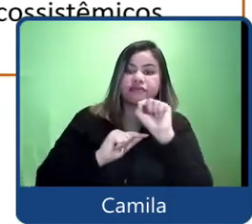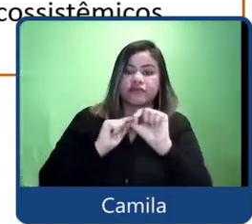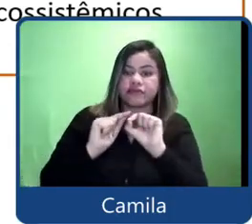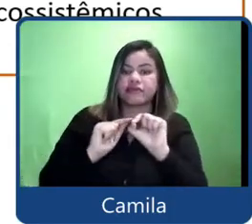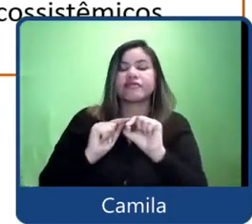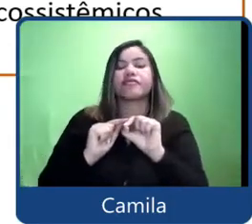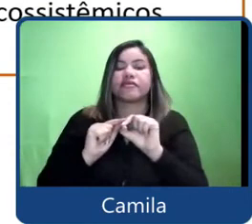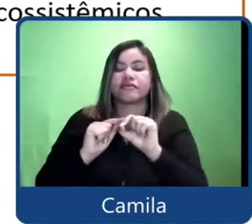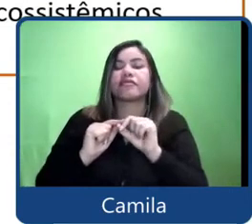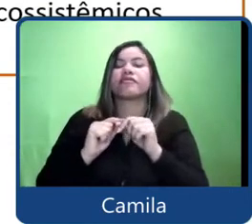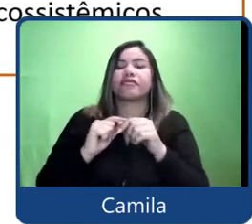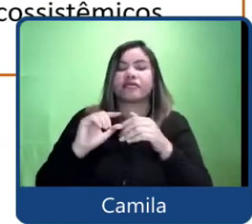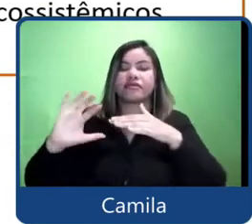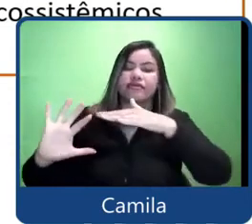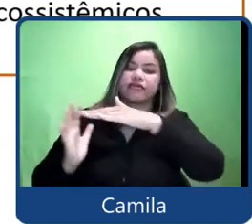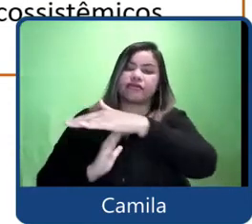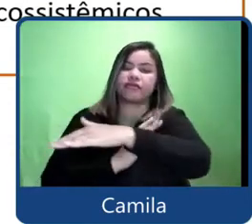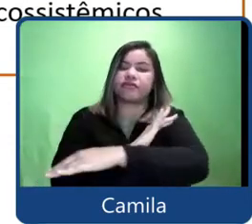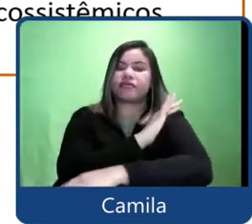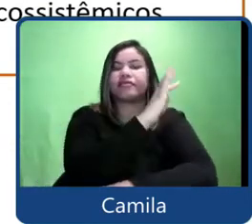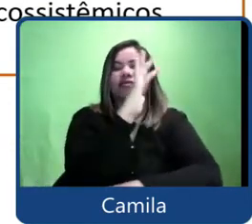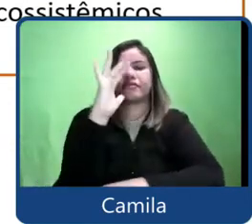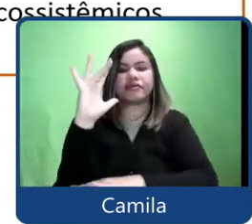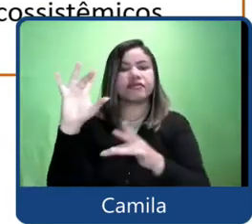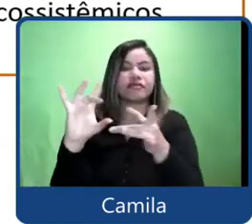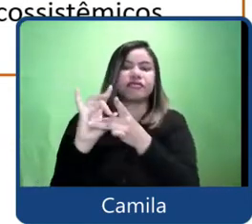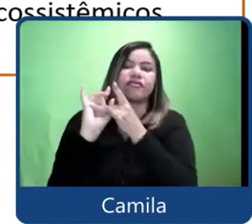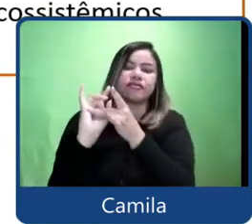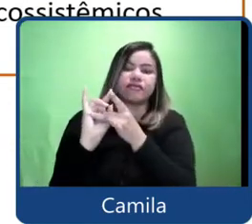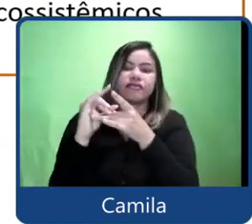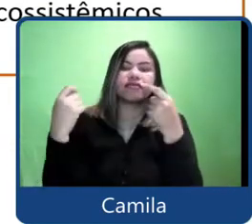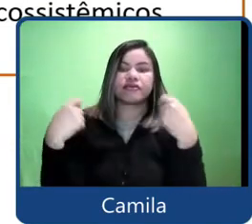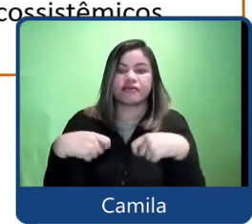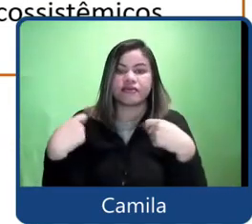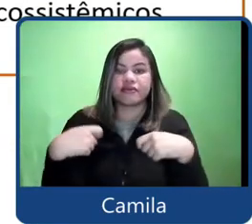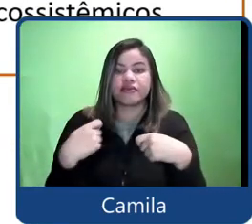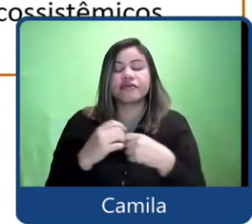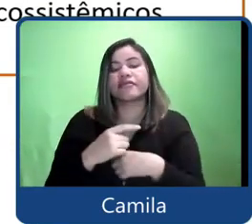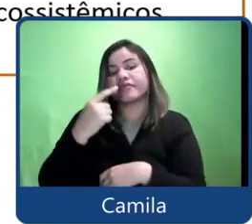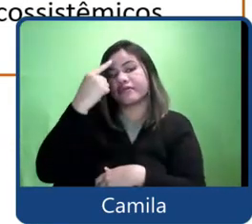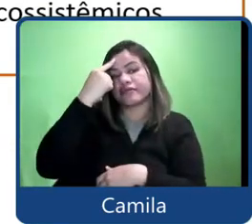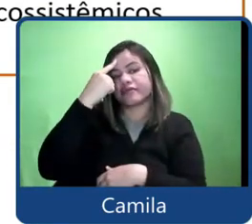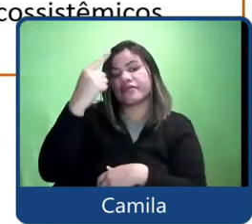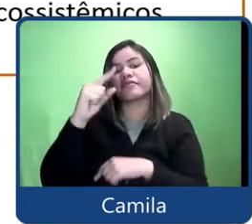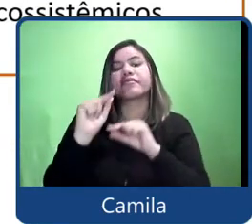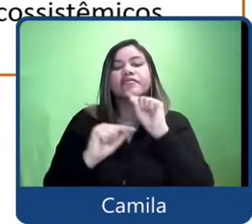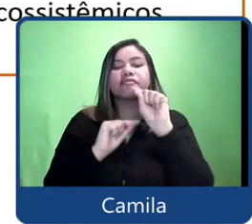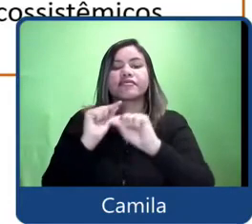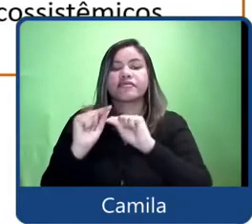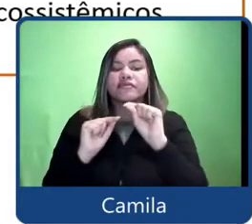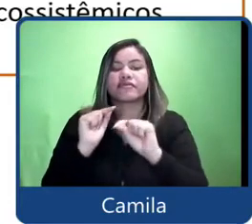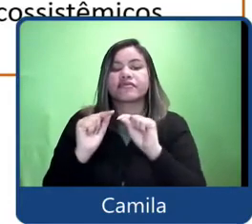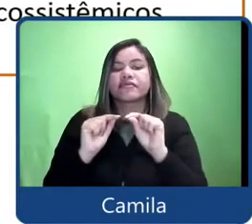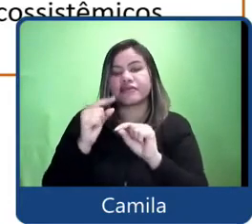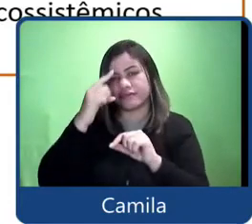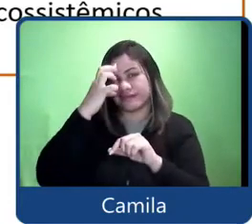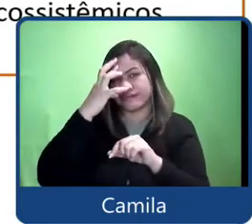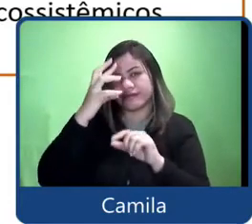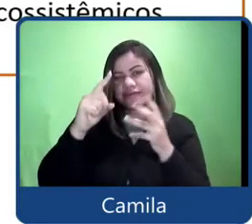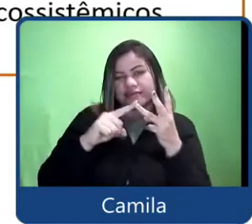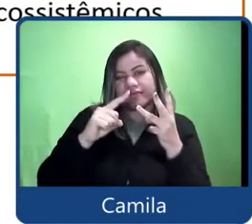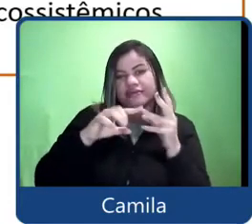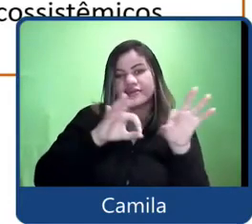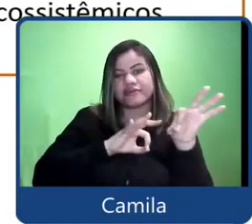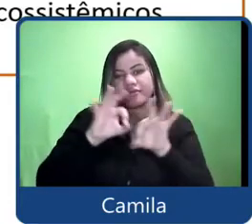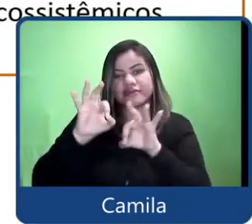serviços ecossistêmicos, né? E é interessante a gente pensar que esses serviços ecossistêmicos, aqui, a regulação do